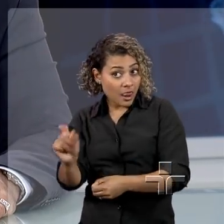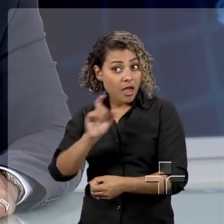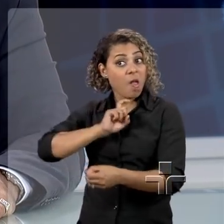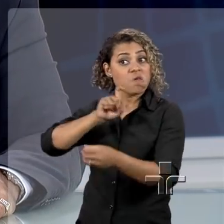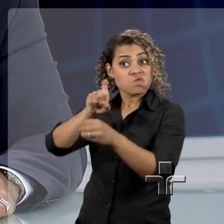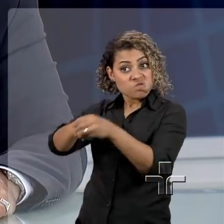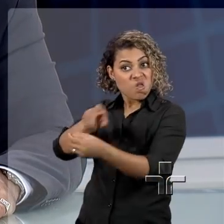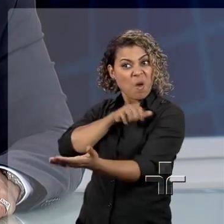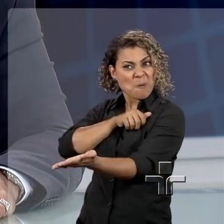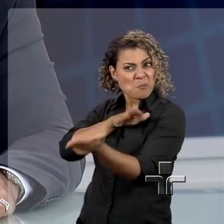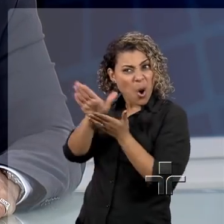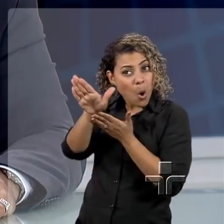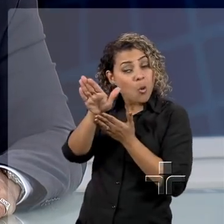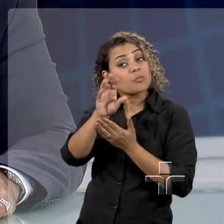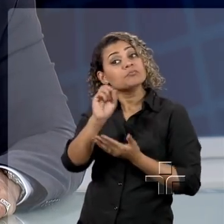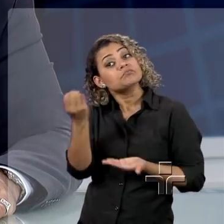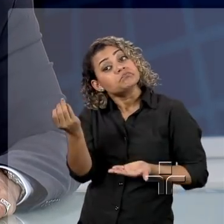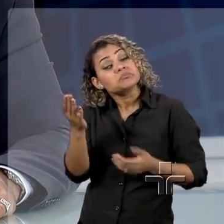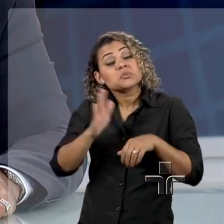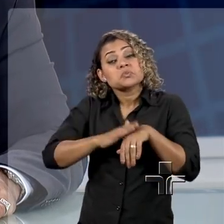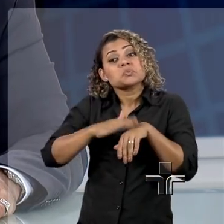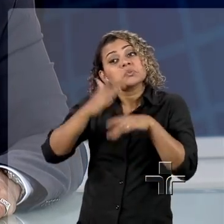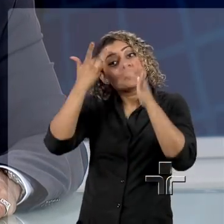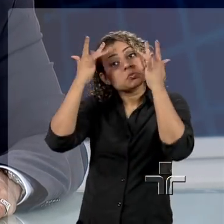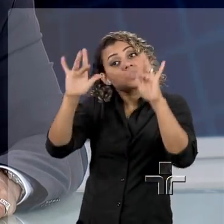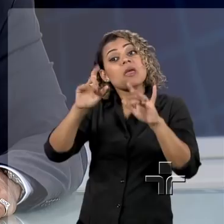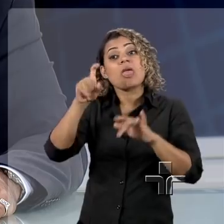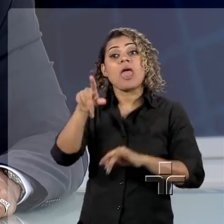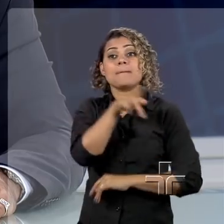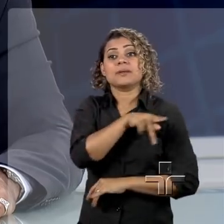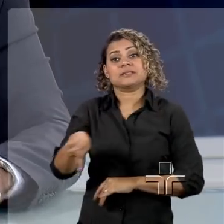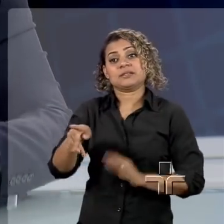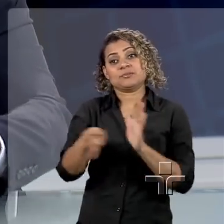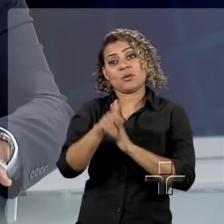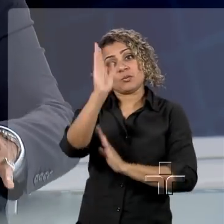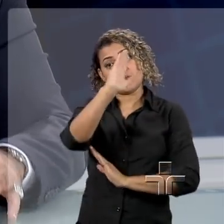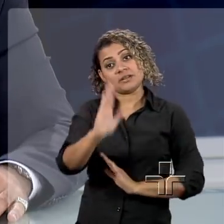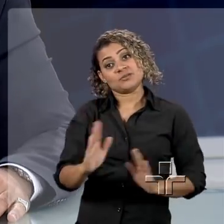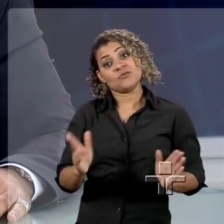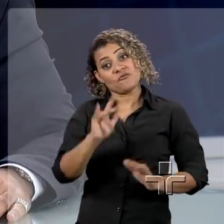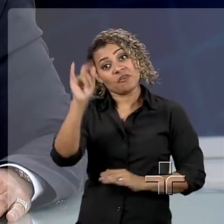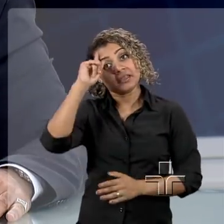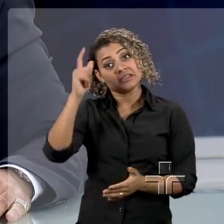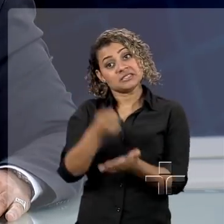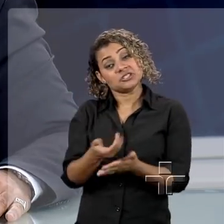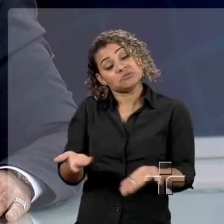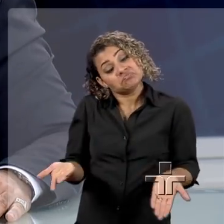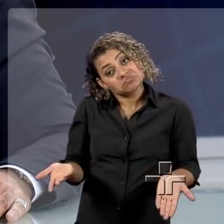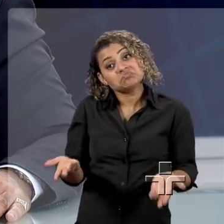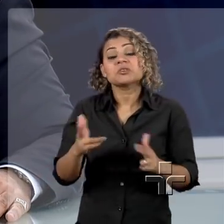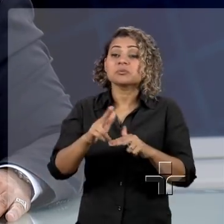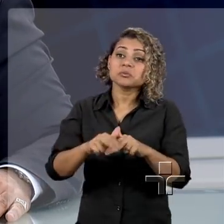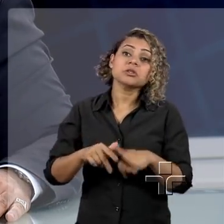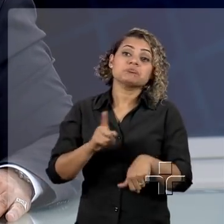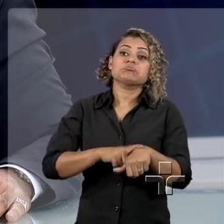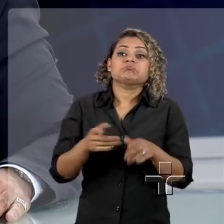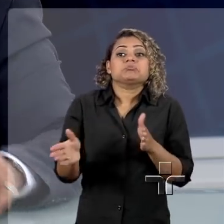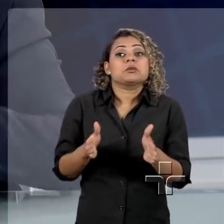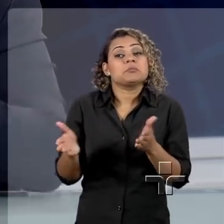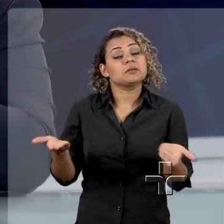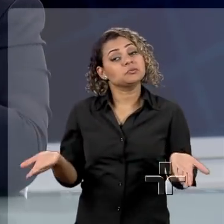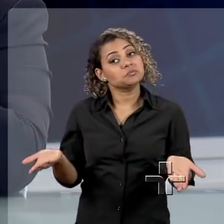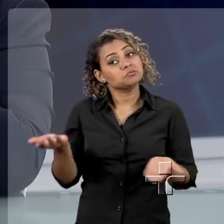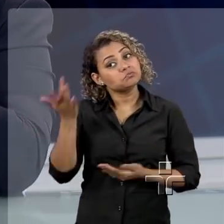atribuição que lhe diz respeito na condição de presidente do país, no momento oportuno em que essa questão deverá ser